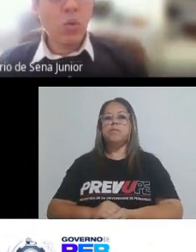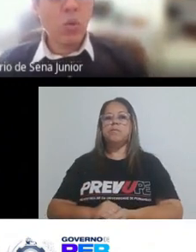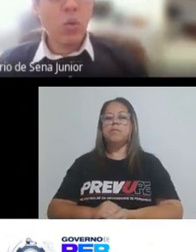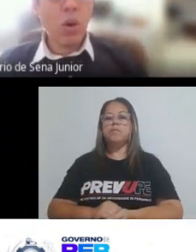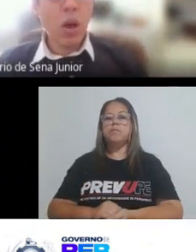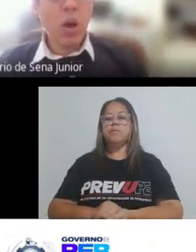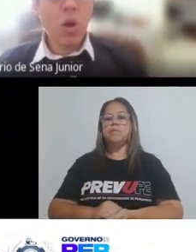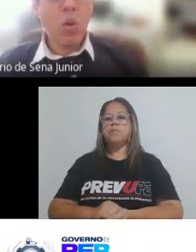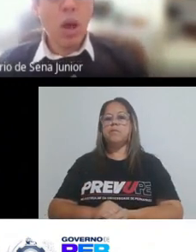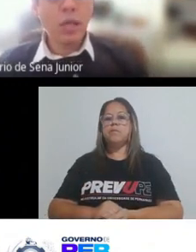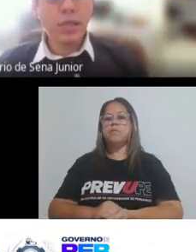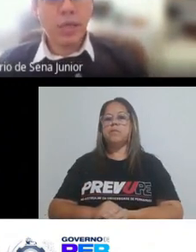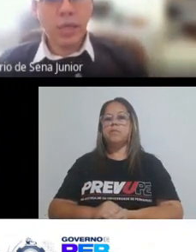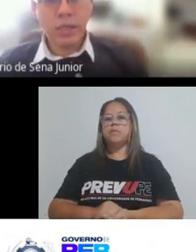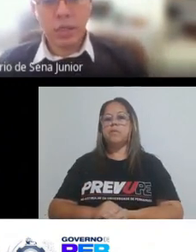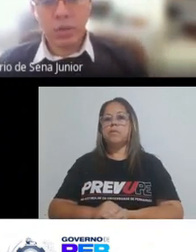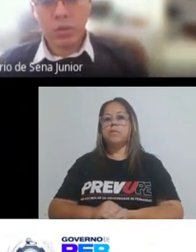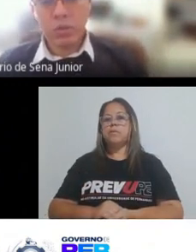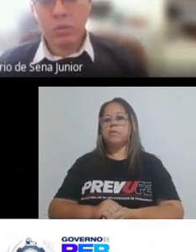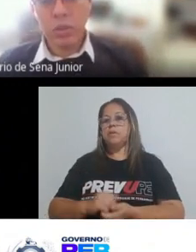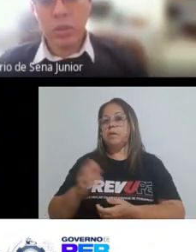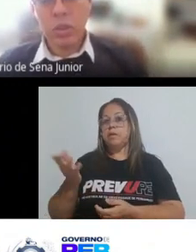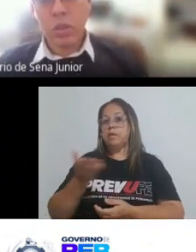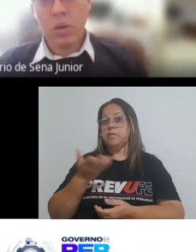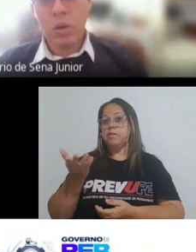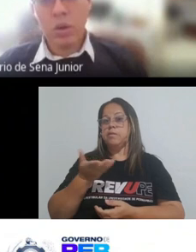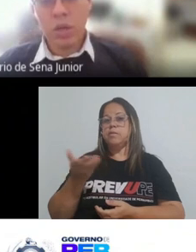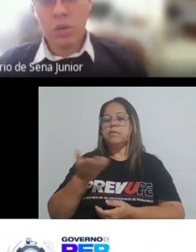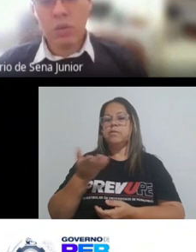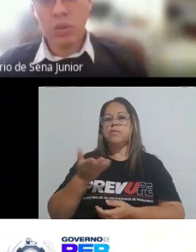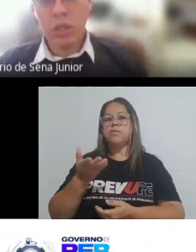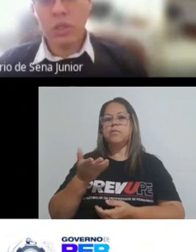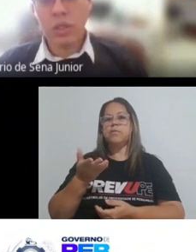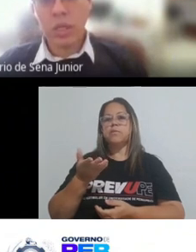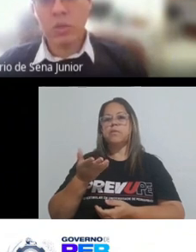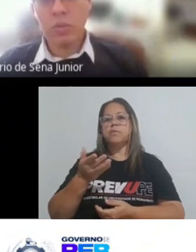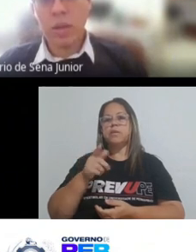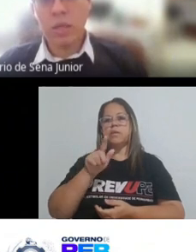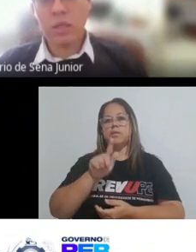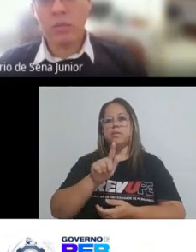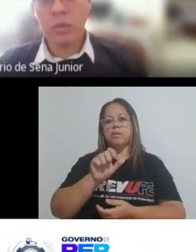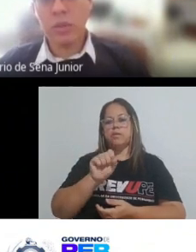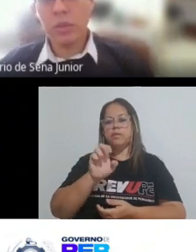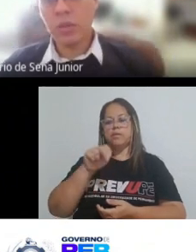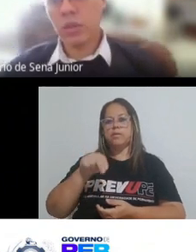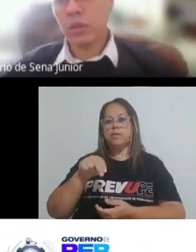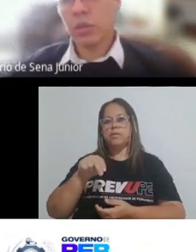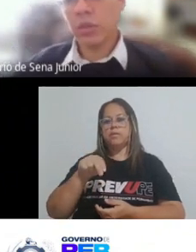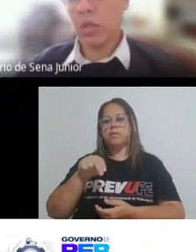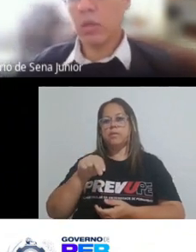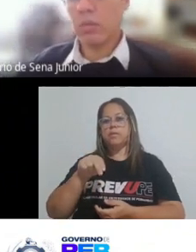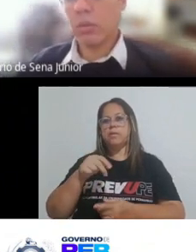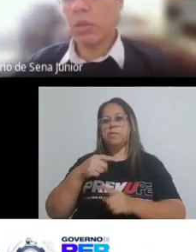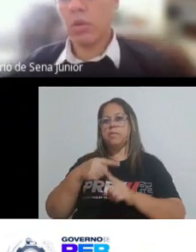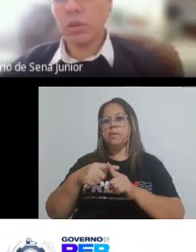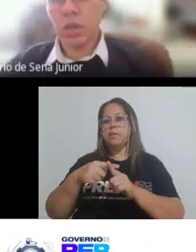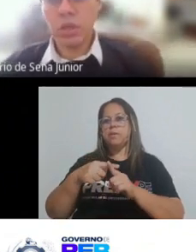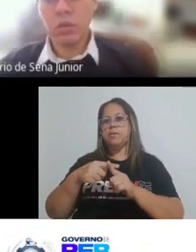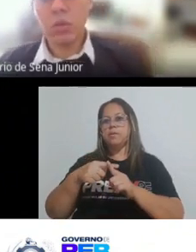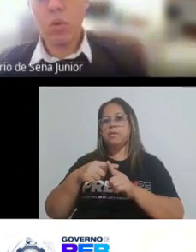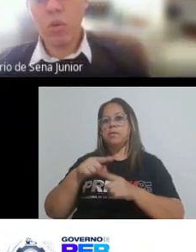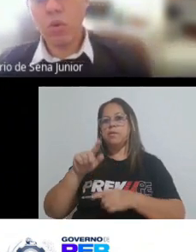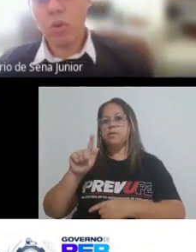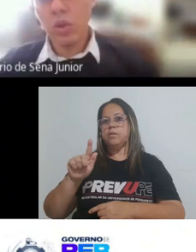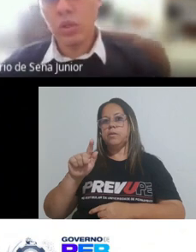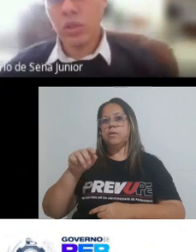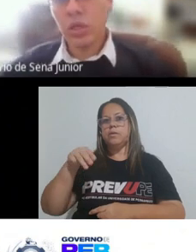com aceleração, né? Ora, um G seno mais µE G µE